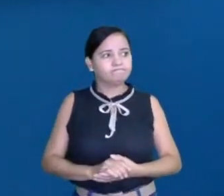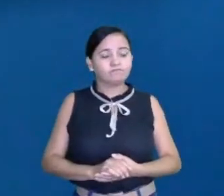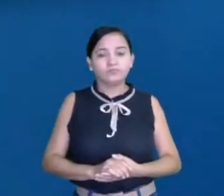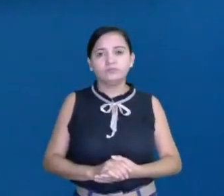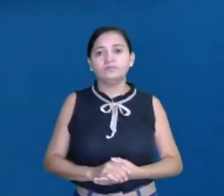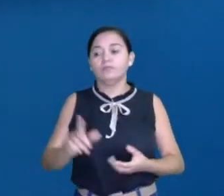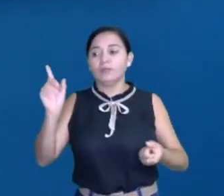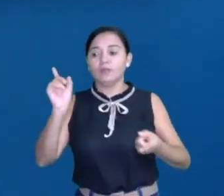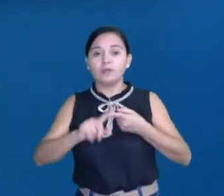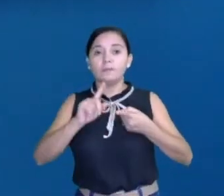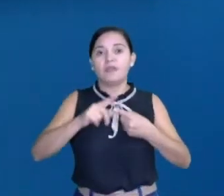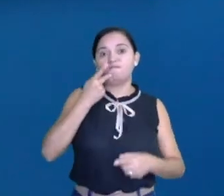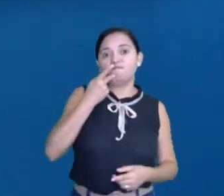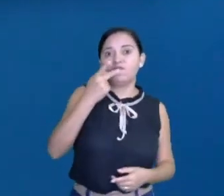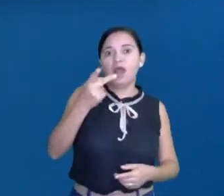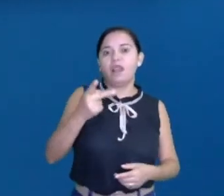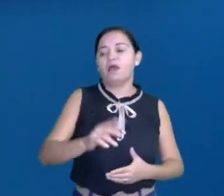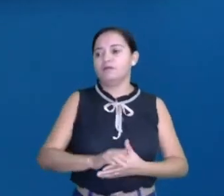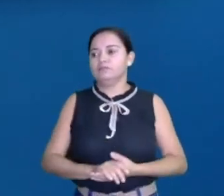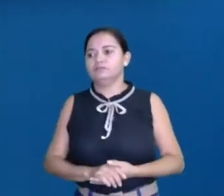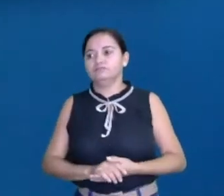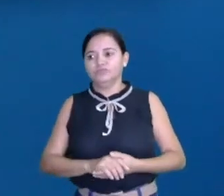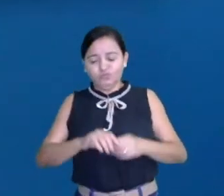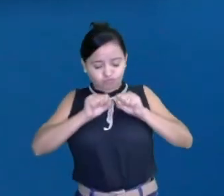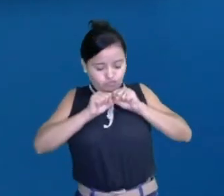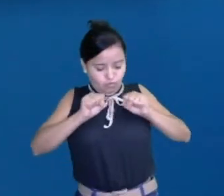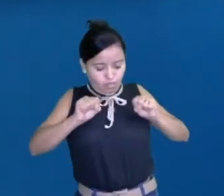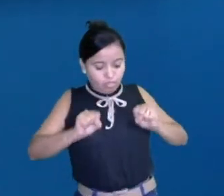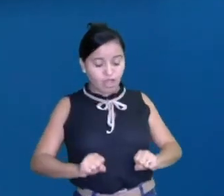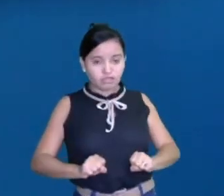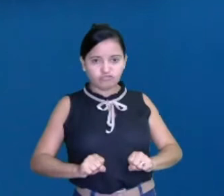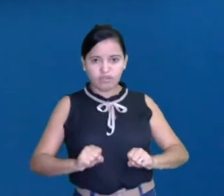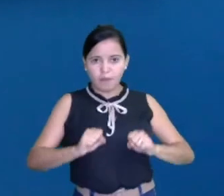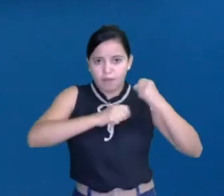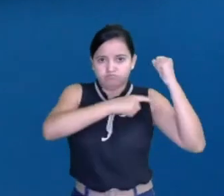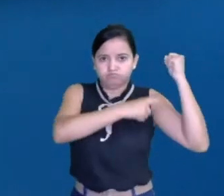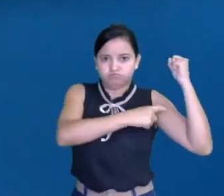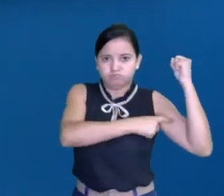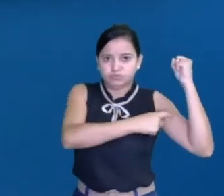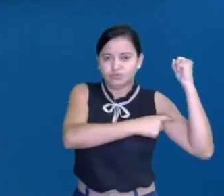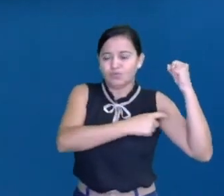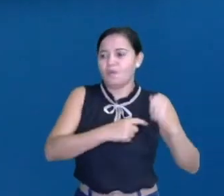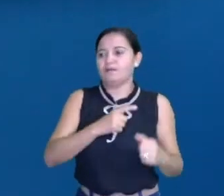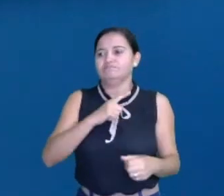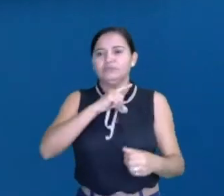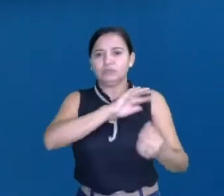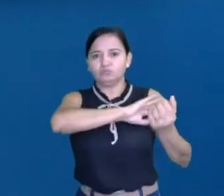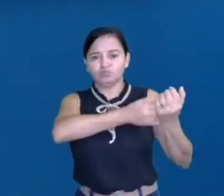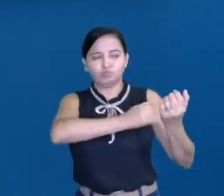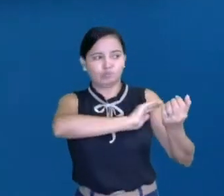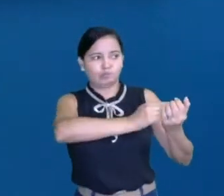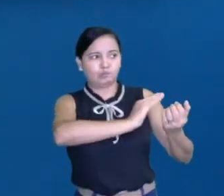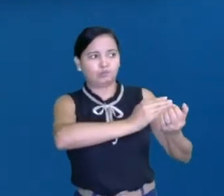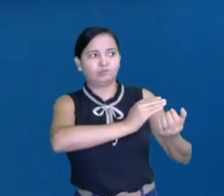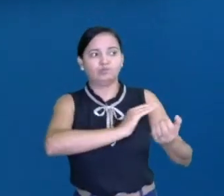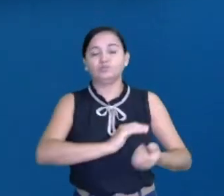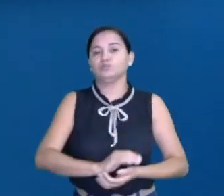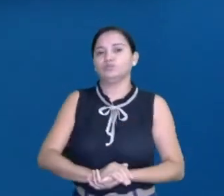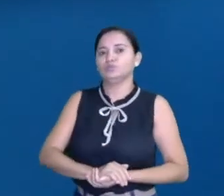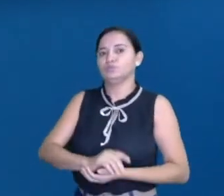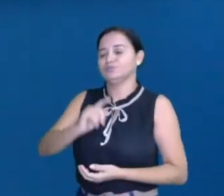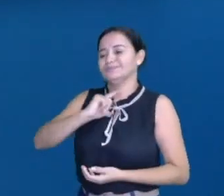Também falaremos um pouco agora sobre o sistema muscular. O sistema muscular é um sistema muito bacana, todo mundo tem